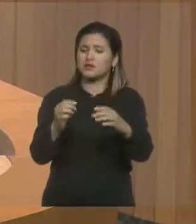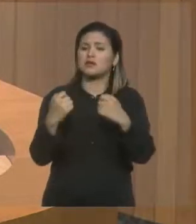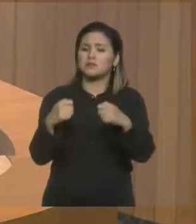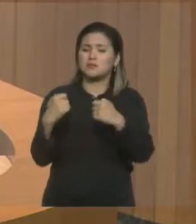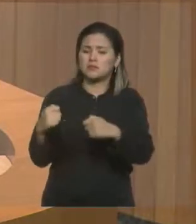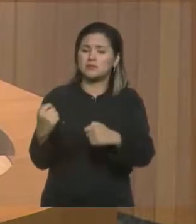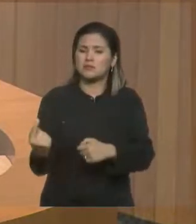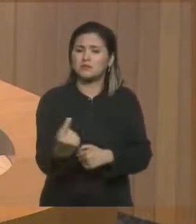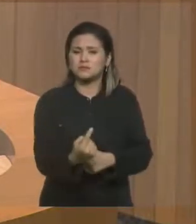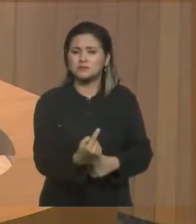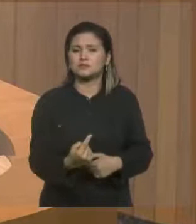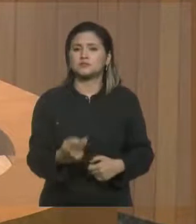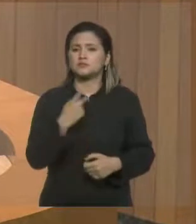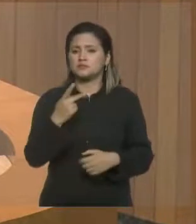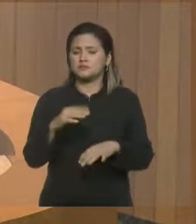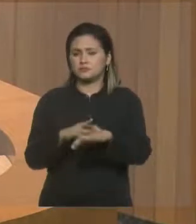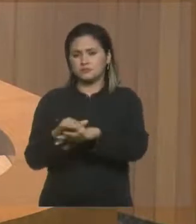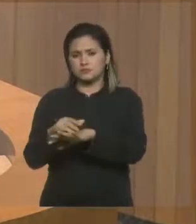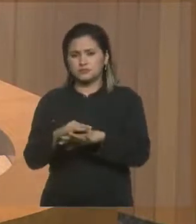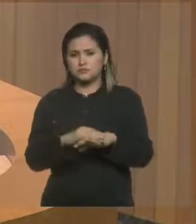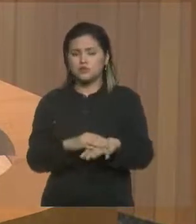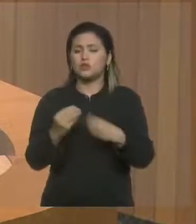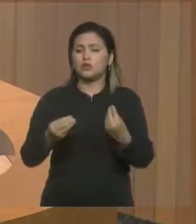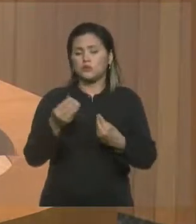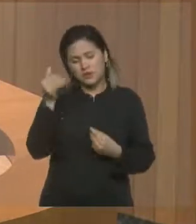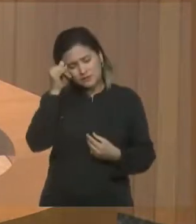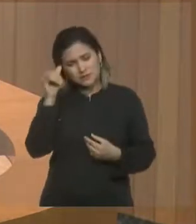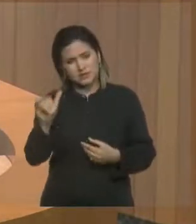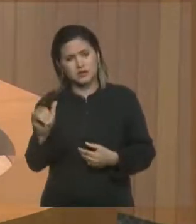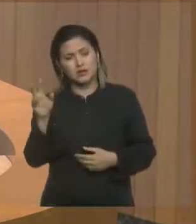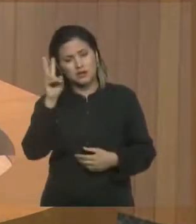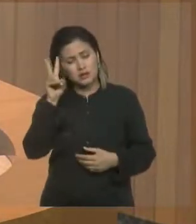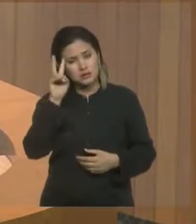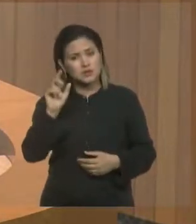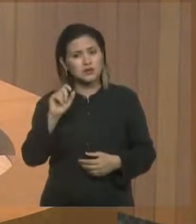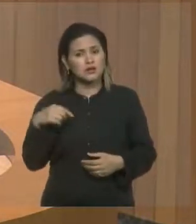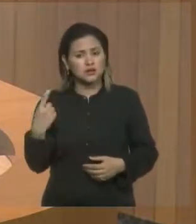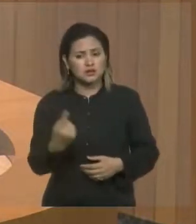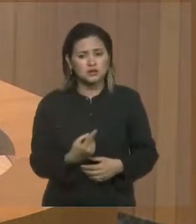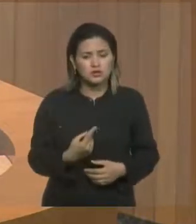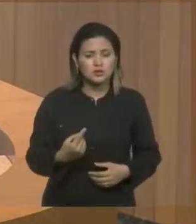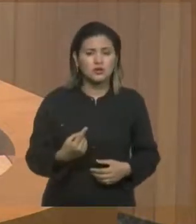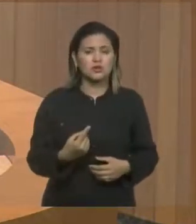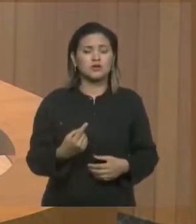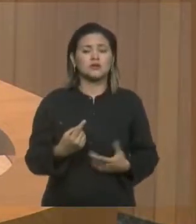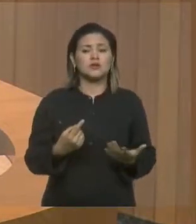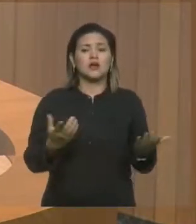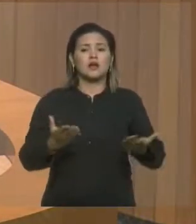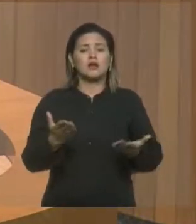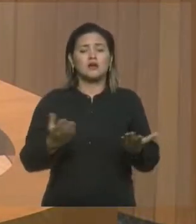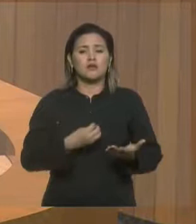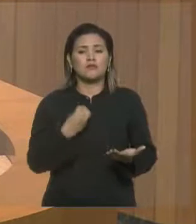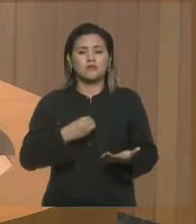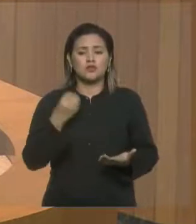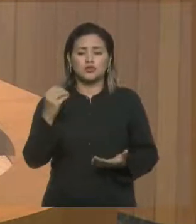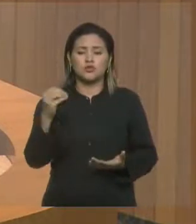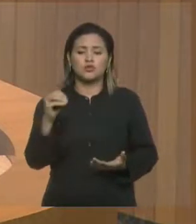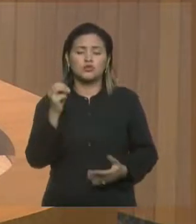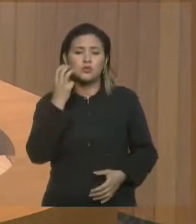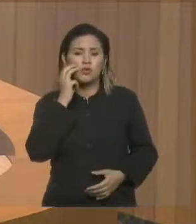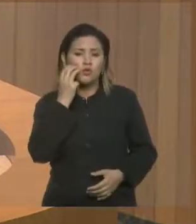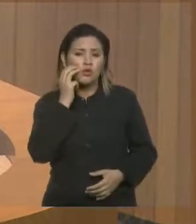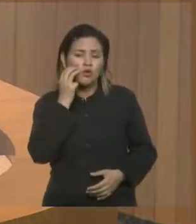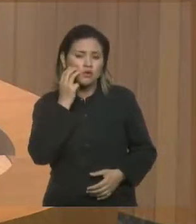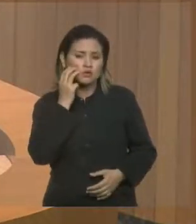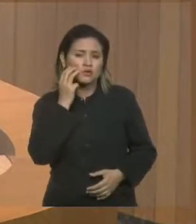se falar sobre a doença, os métodos de prevenção, lembrando que nós estamos aqui no Outubro Rosa, que é fundamental. Começa com